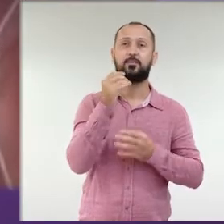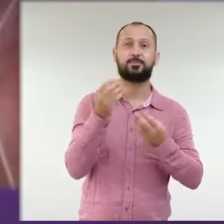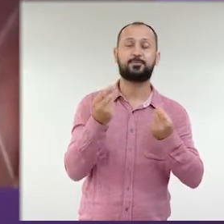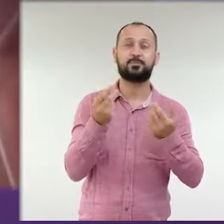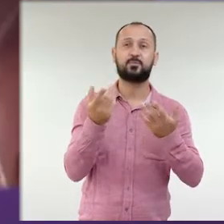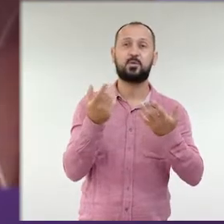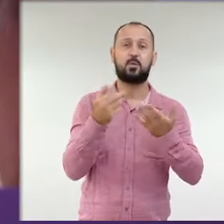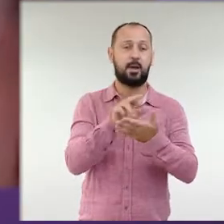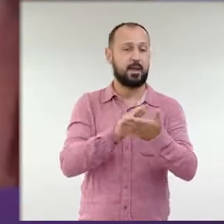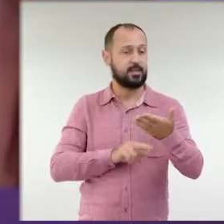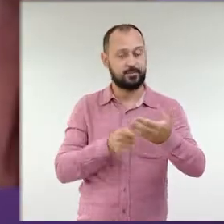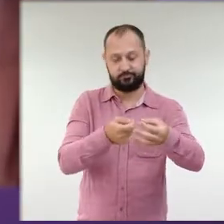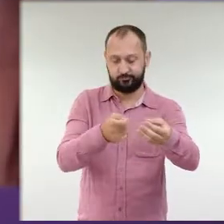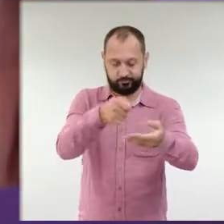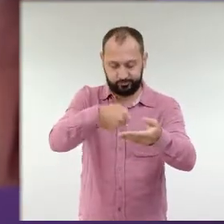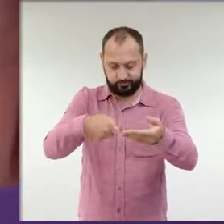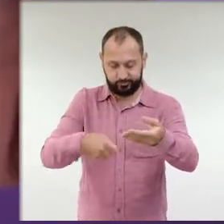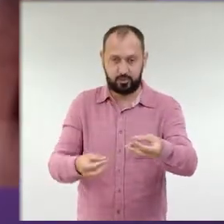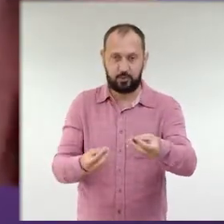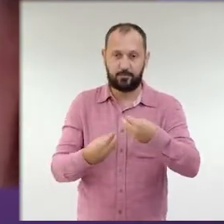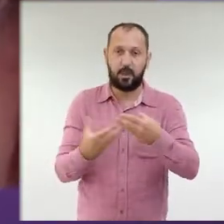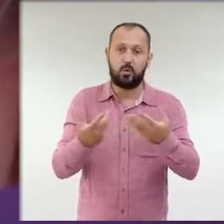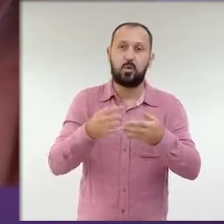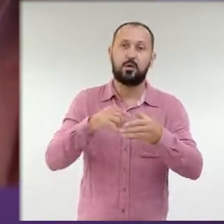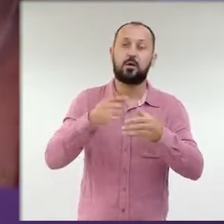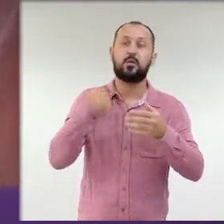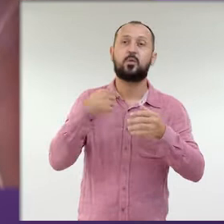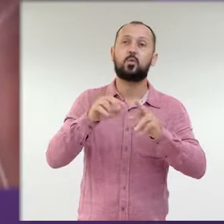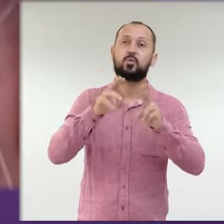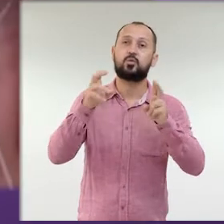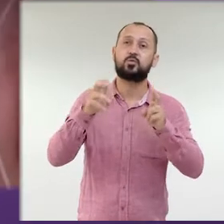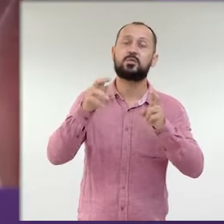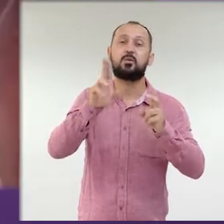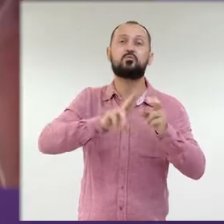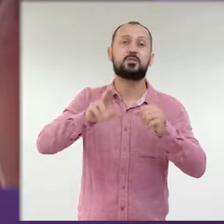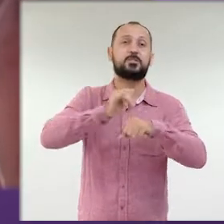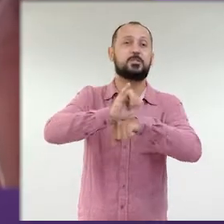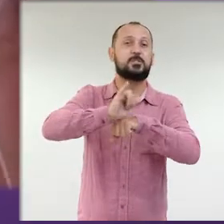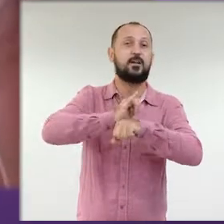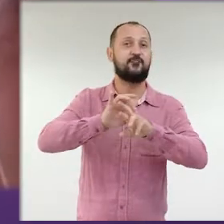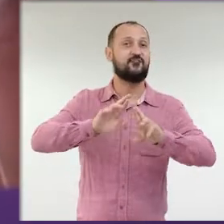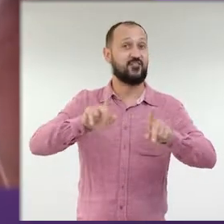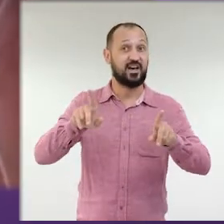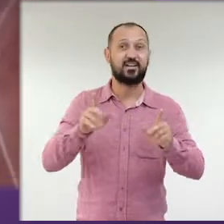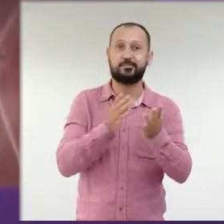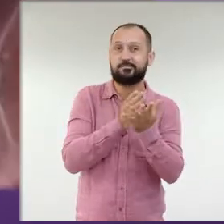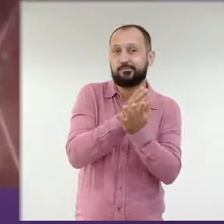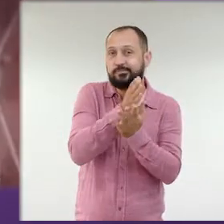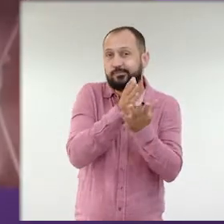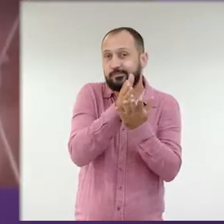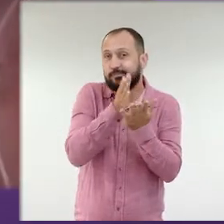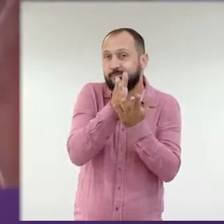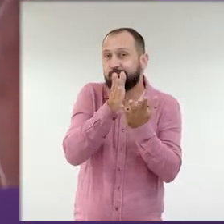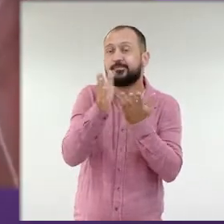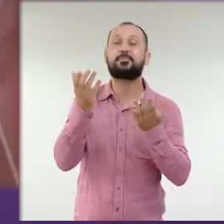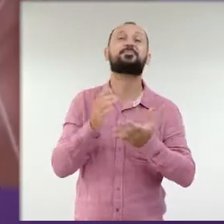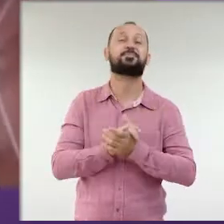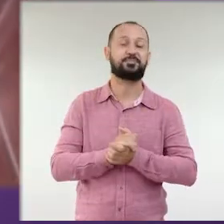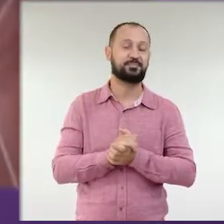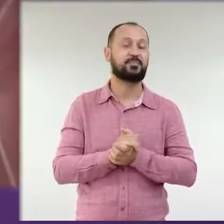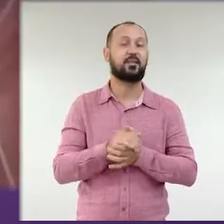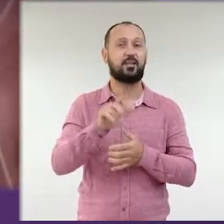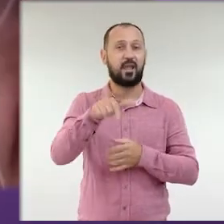uma redação, ele está sendo explorado com outras vertentes, né? Então, é